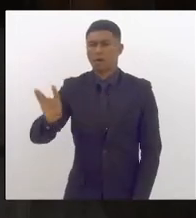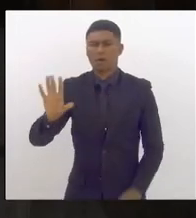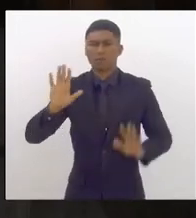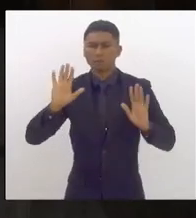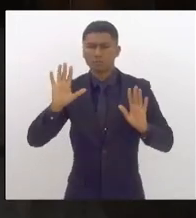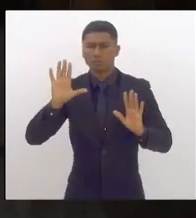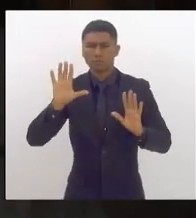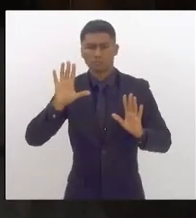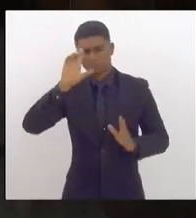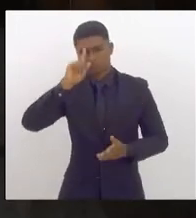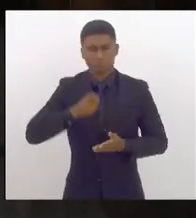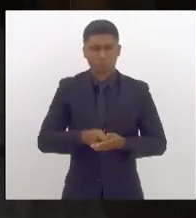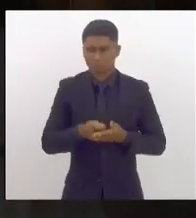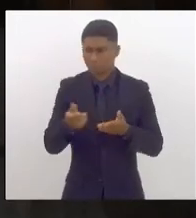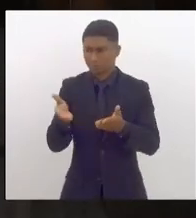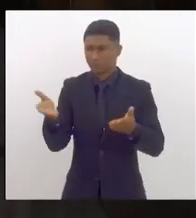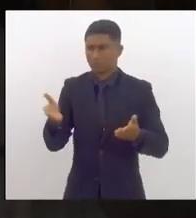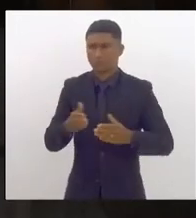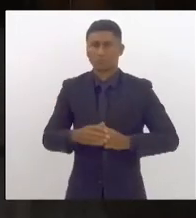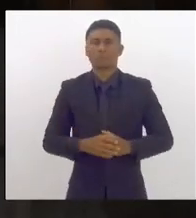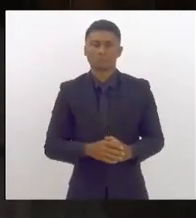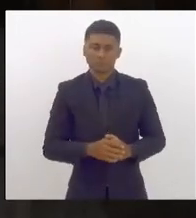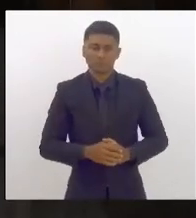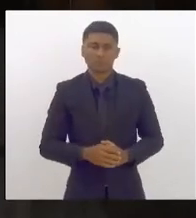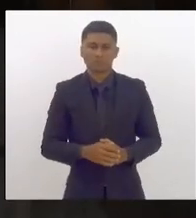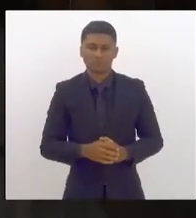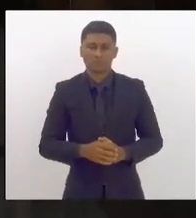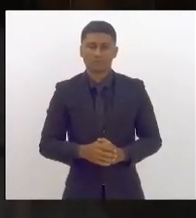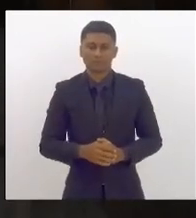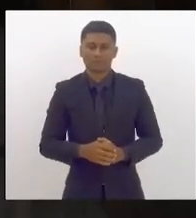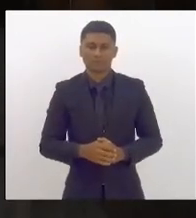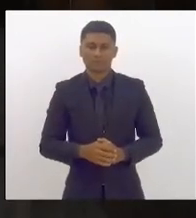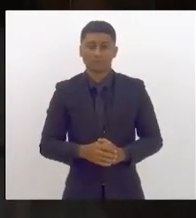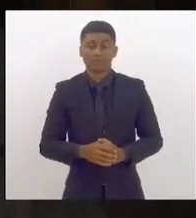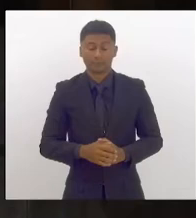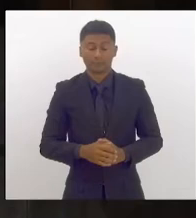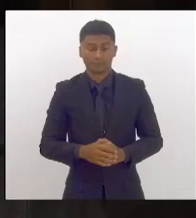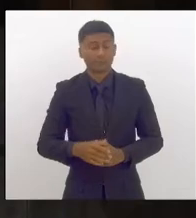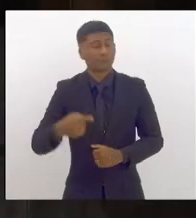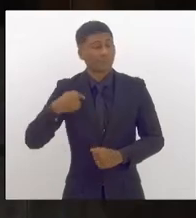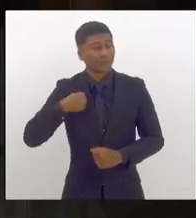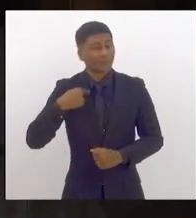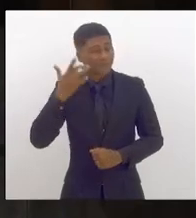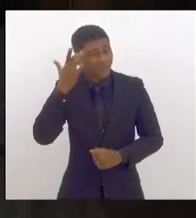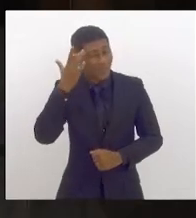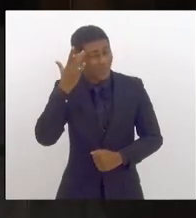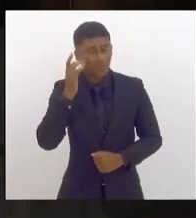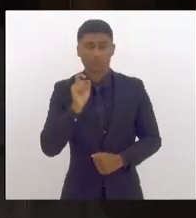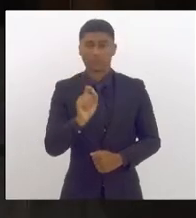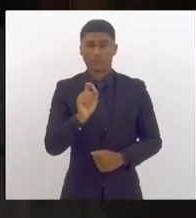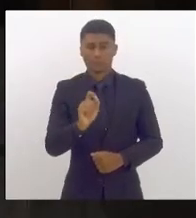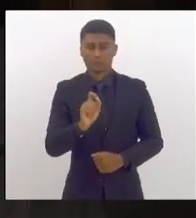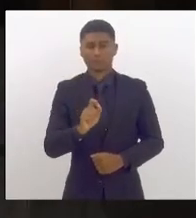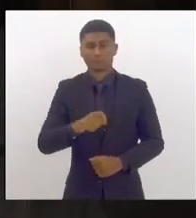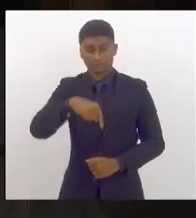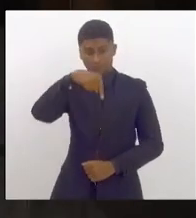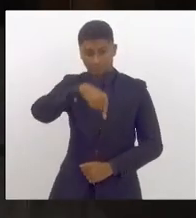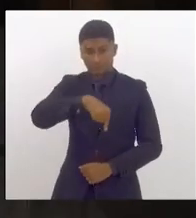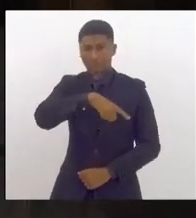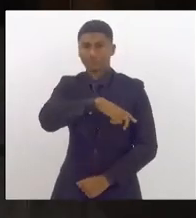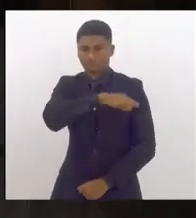de cada uma e eu entendo que o Rio de